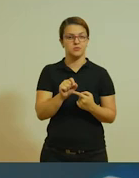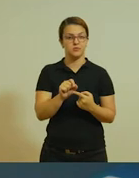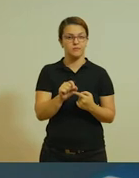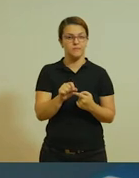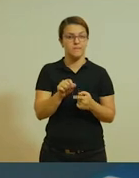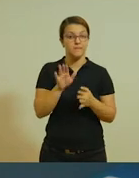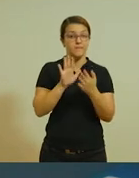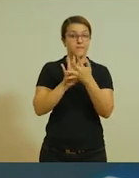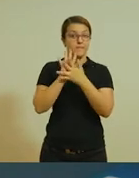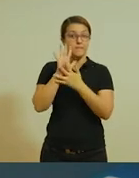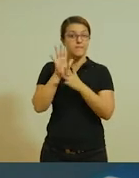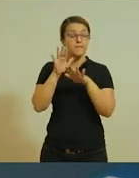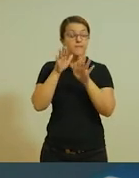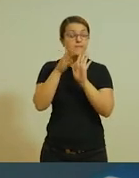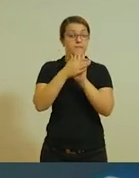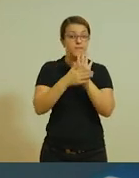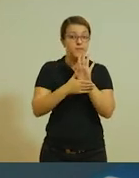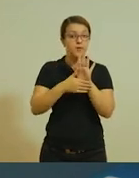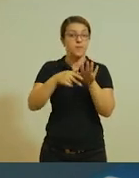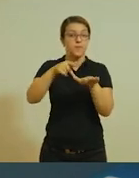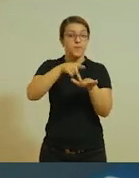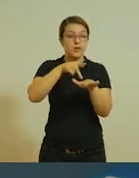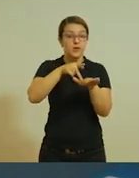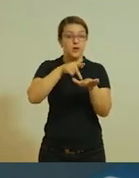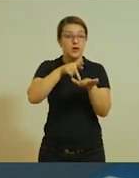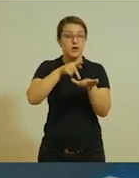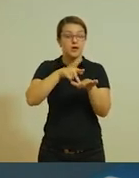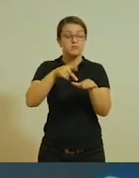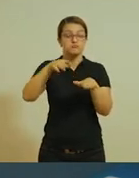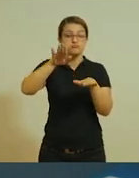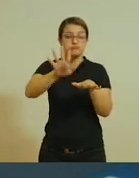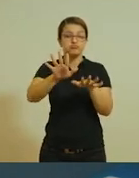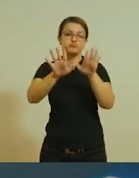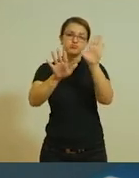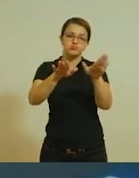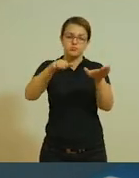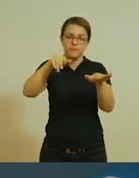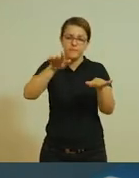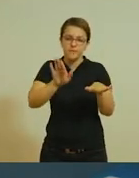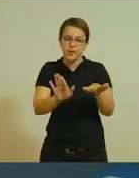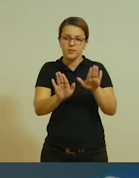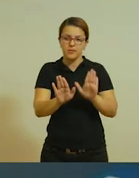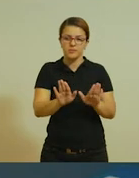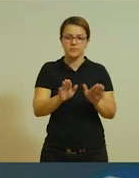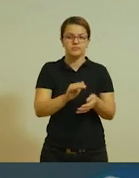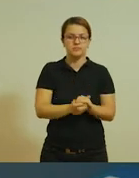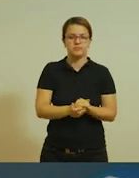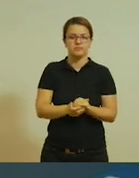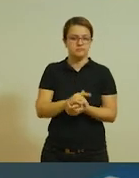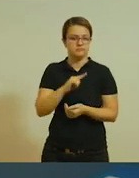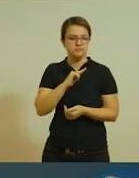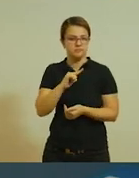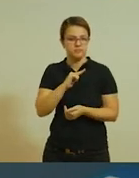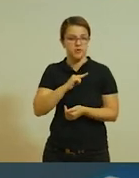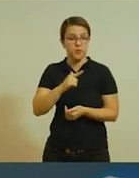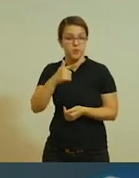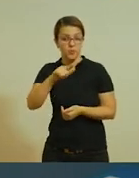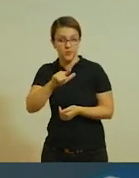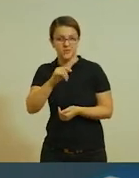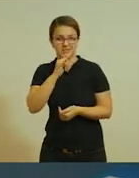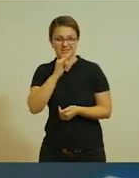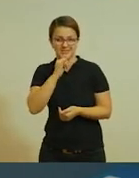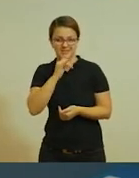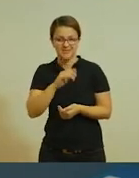e com o pé, é o exemplo que a professora deu, mas se você colocar no seu buscador, você vai ter outros exemplos, porque a criança